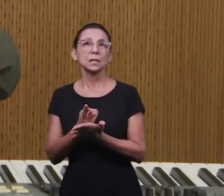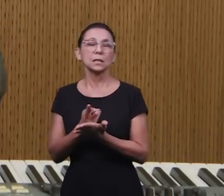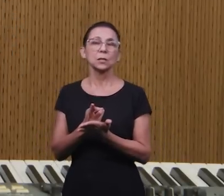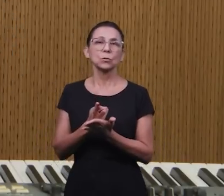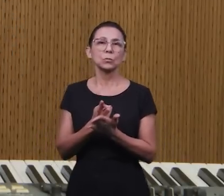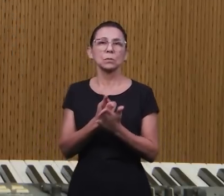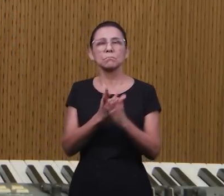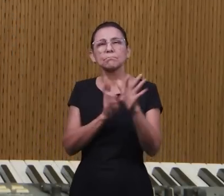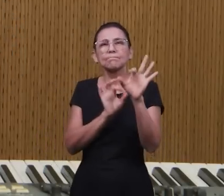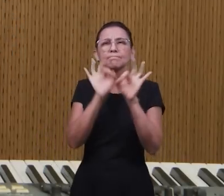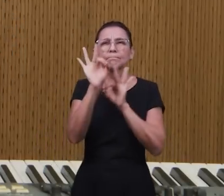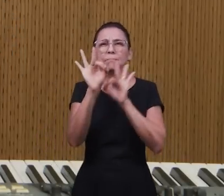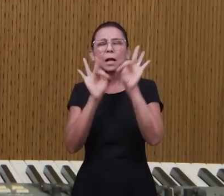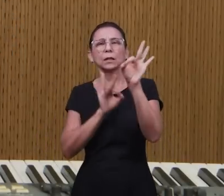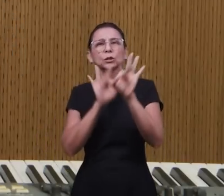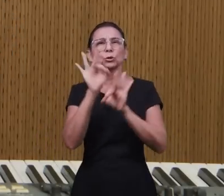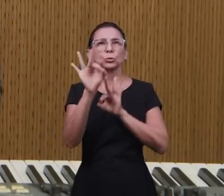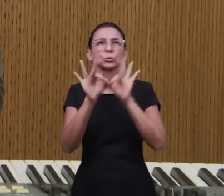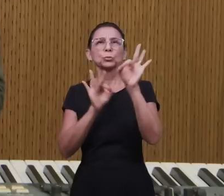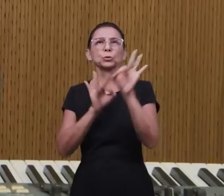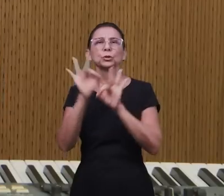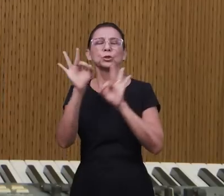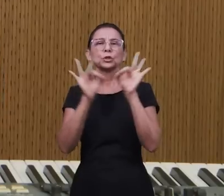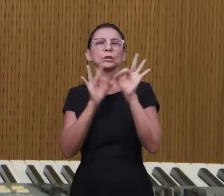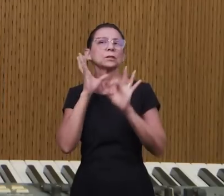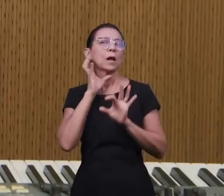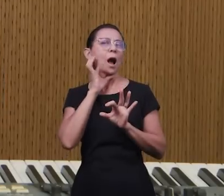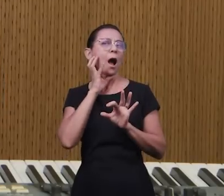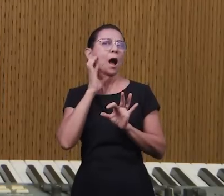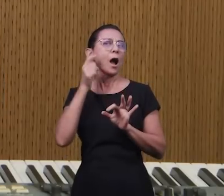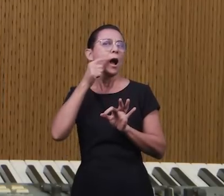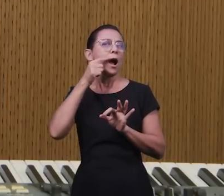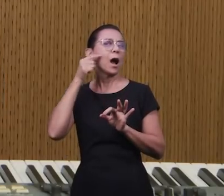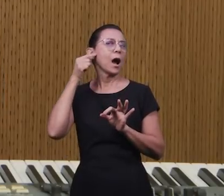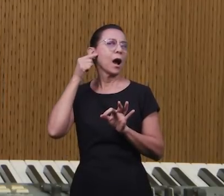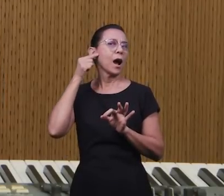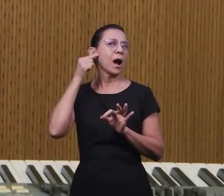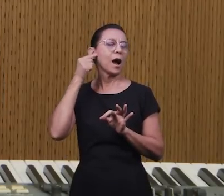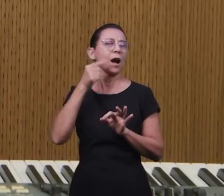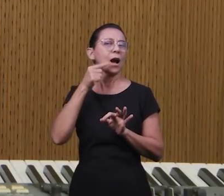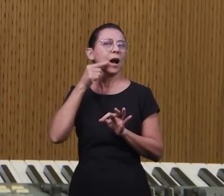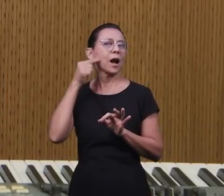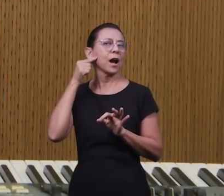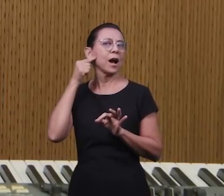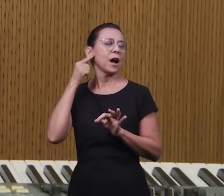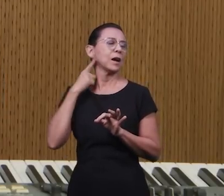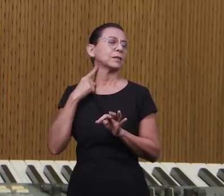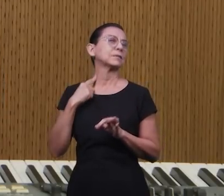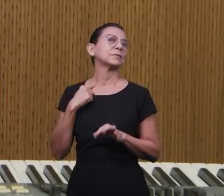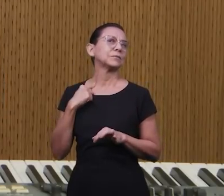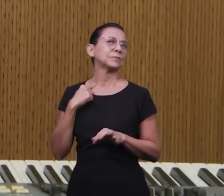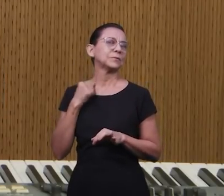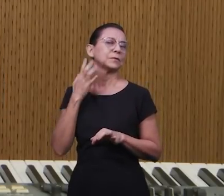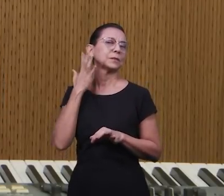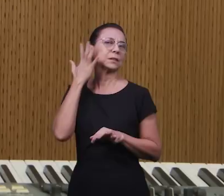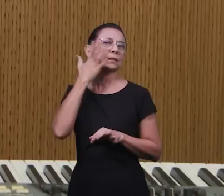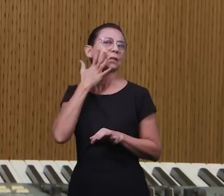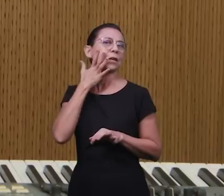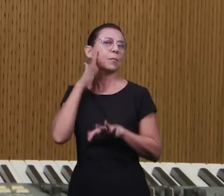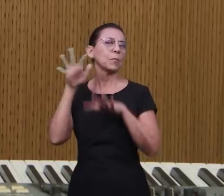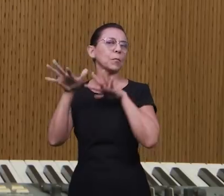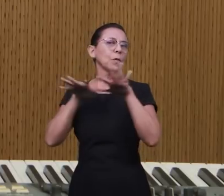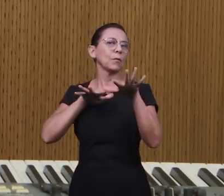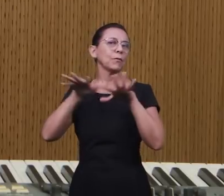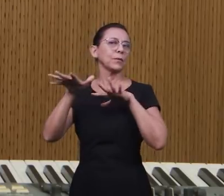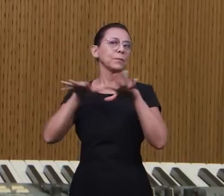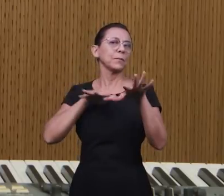do ajuste que eu faço com os meus articuladores, ou seja, com a movimentação dessa